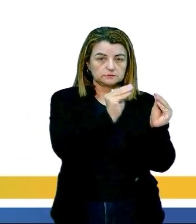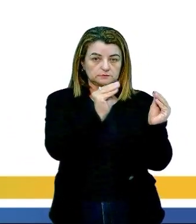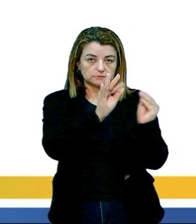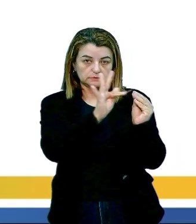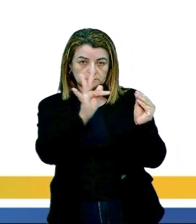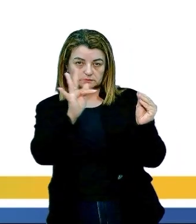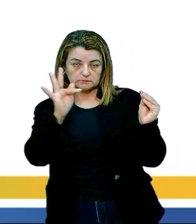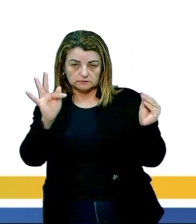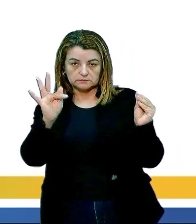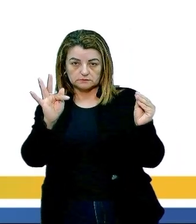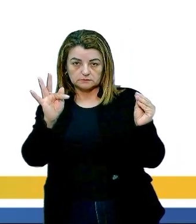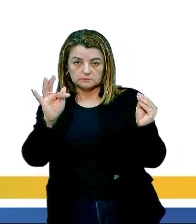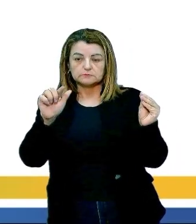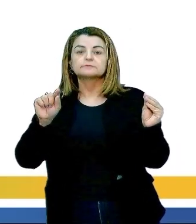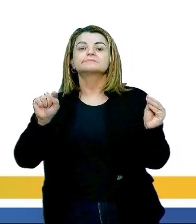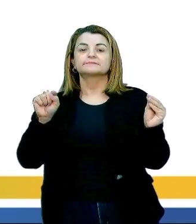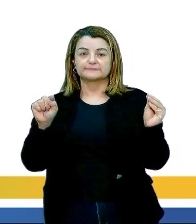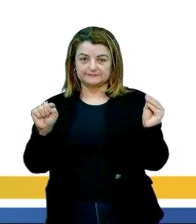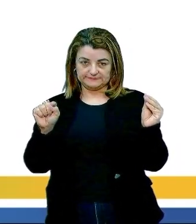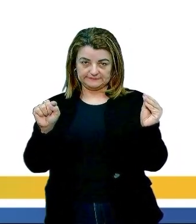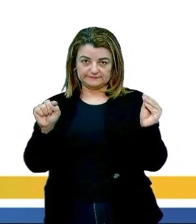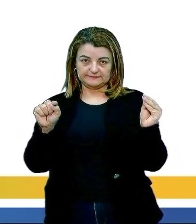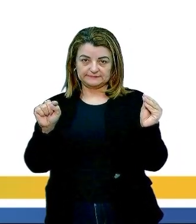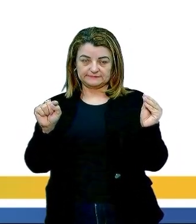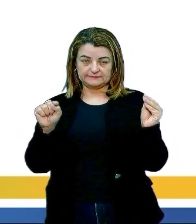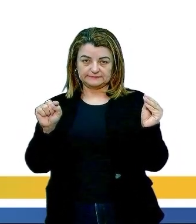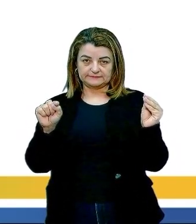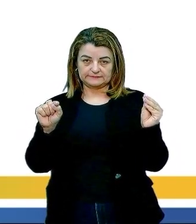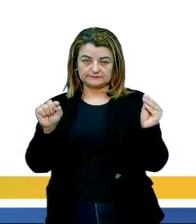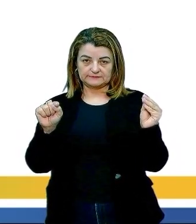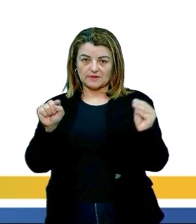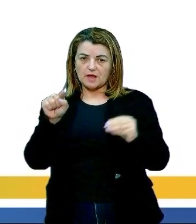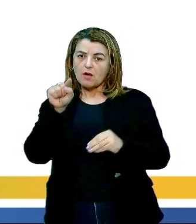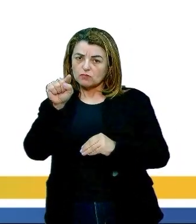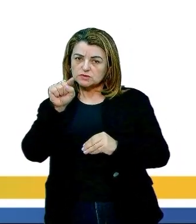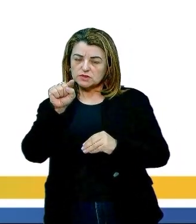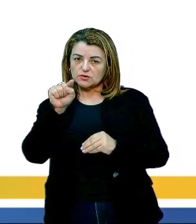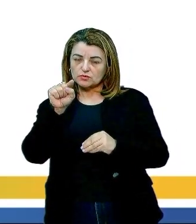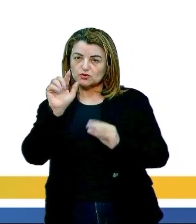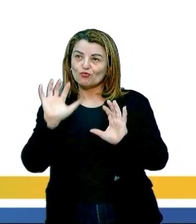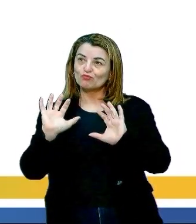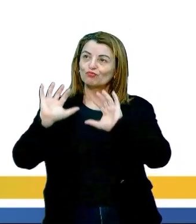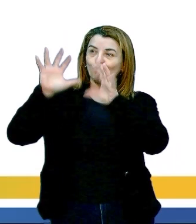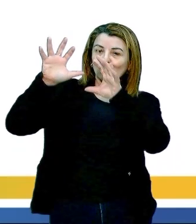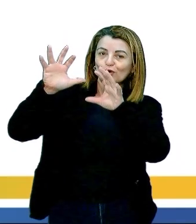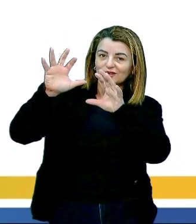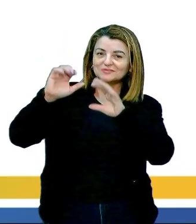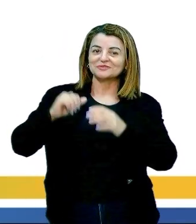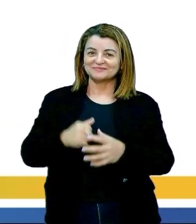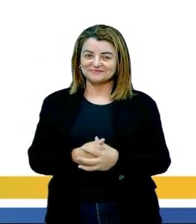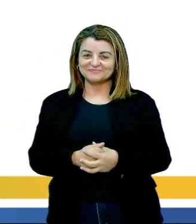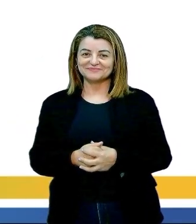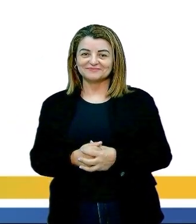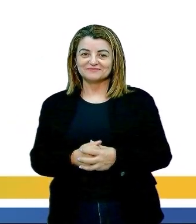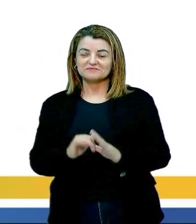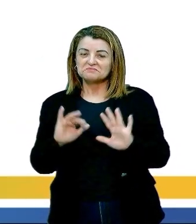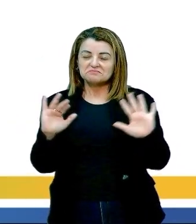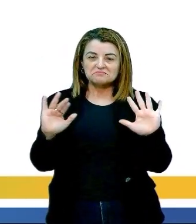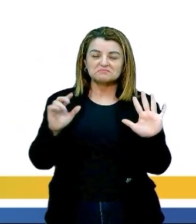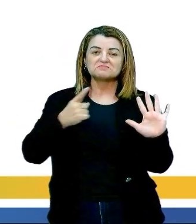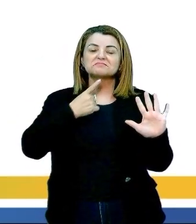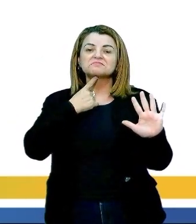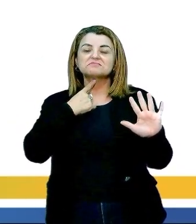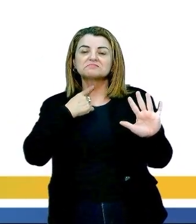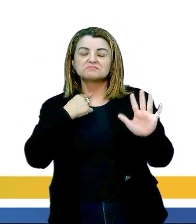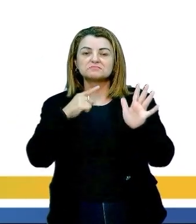frase afirmativa. You play volleyball. Você joga voleibol. Se desejarmos fazer